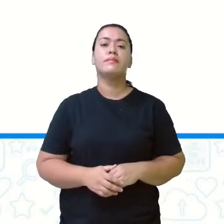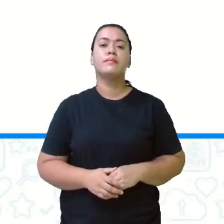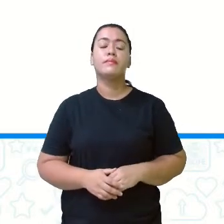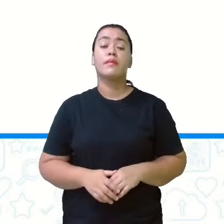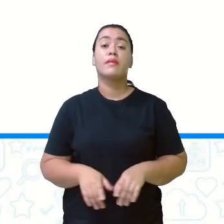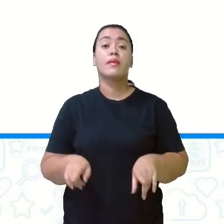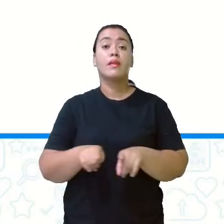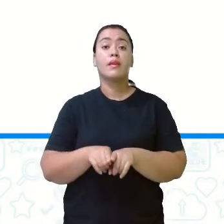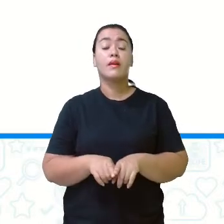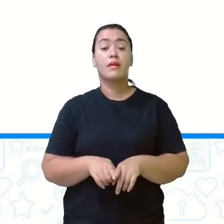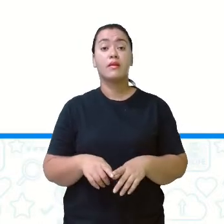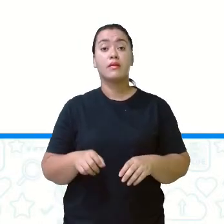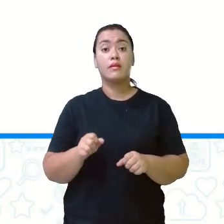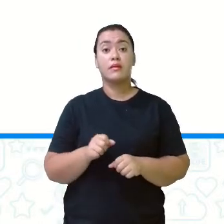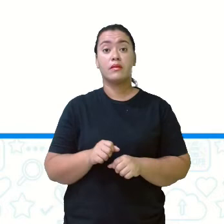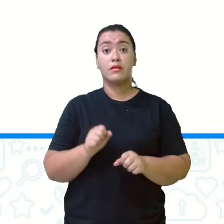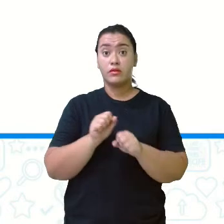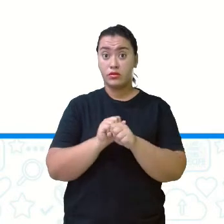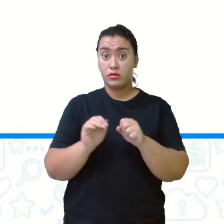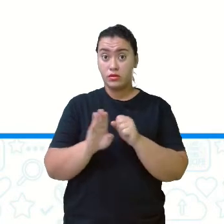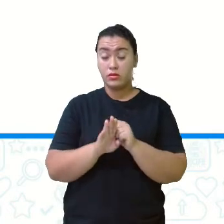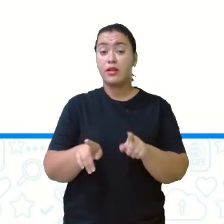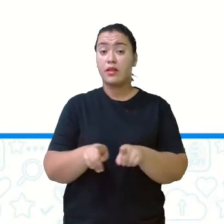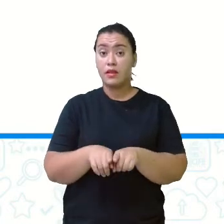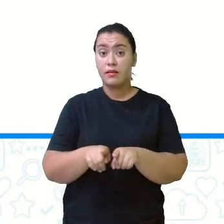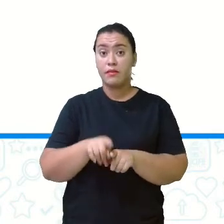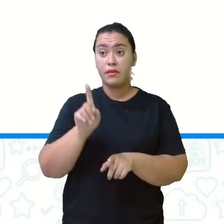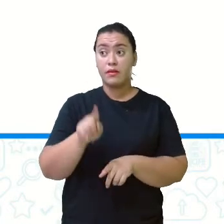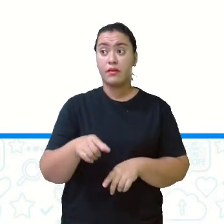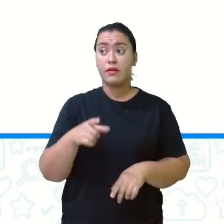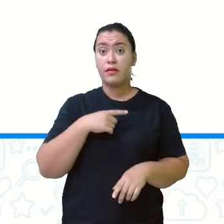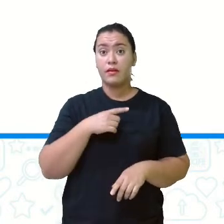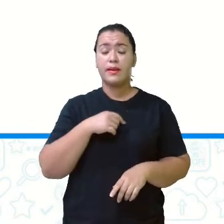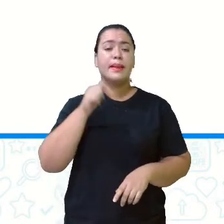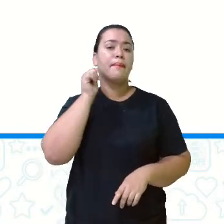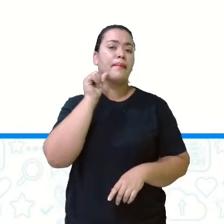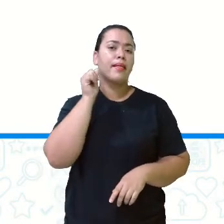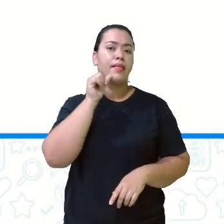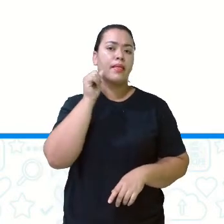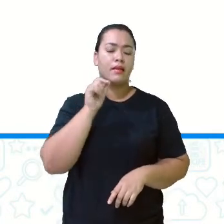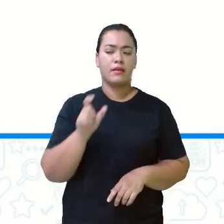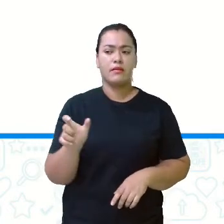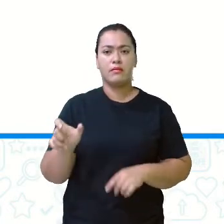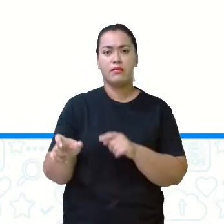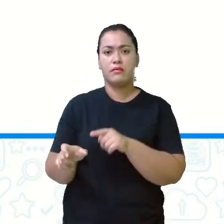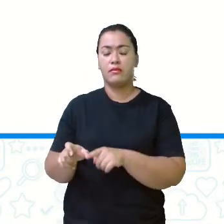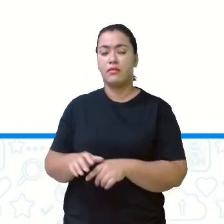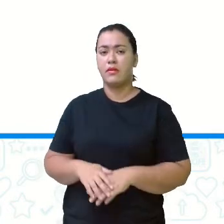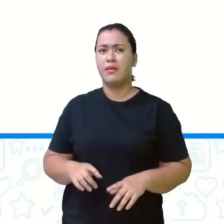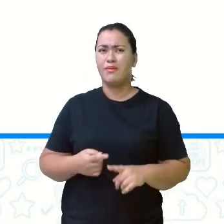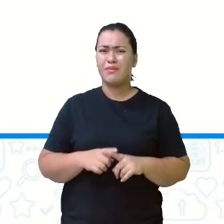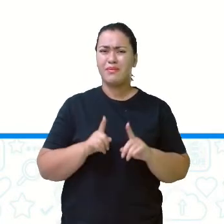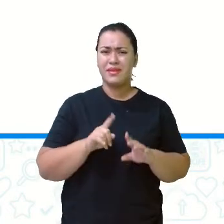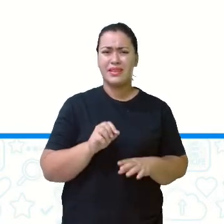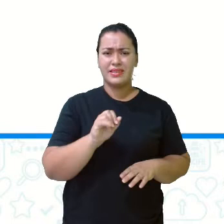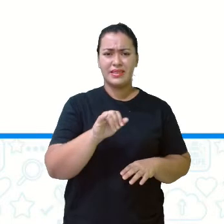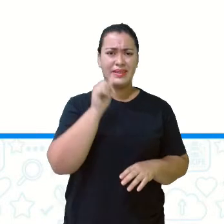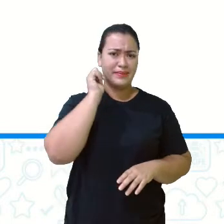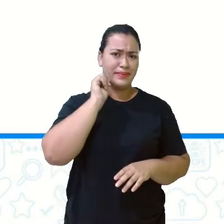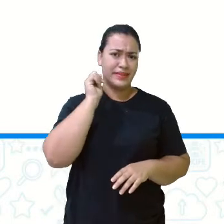A palavra, o substantivo é substantivo também, a menina. Mas, se esta